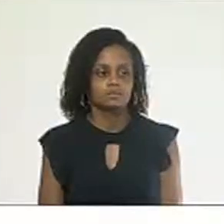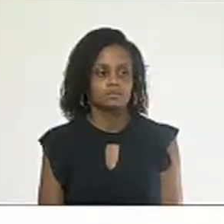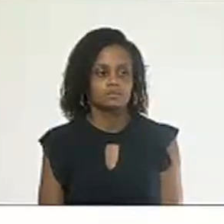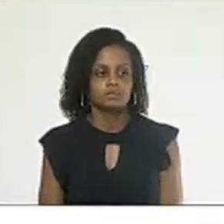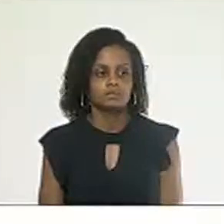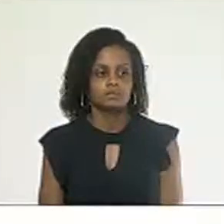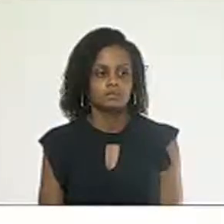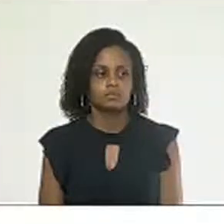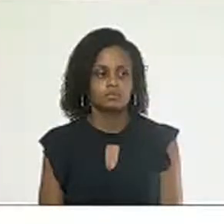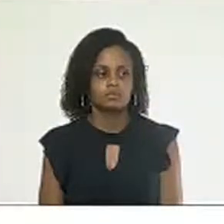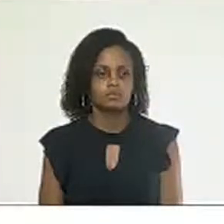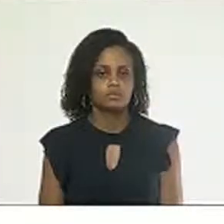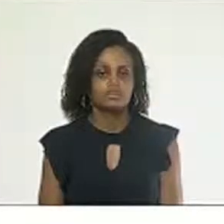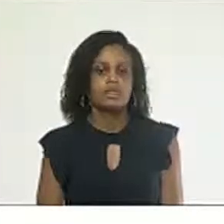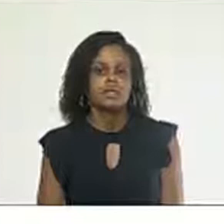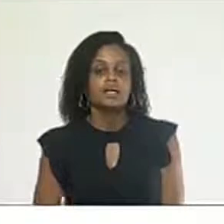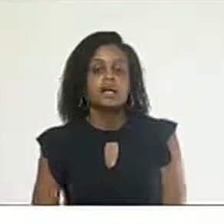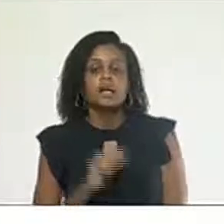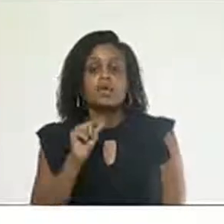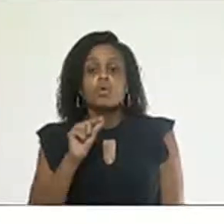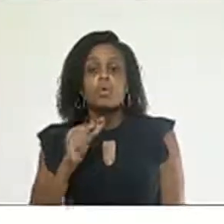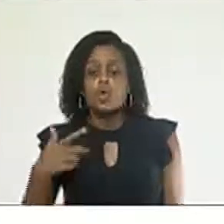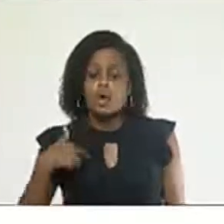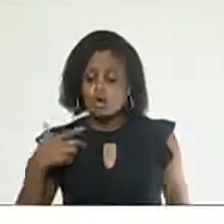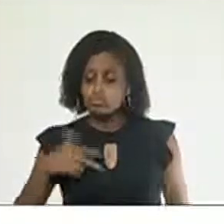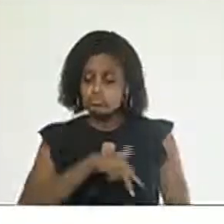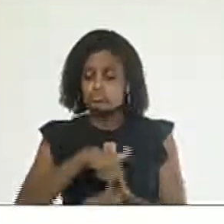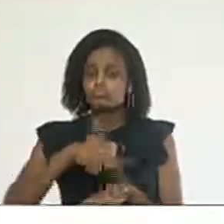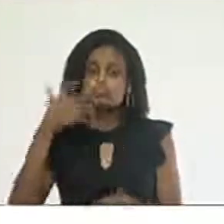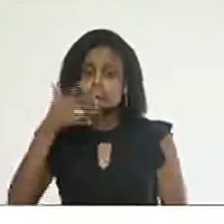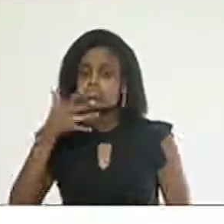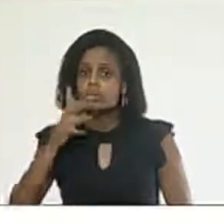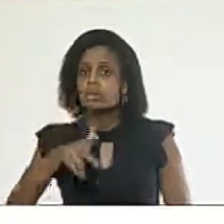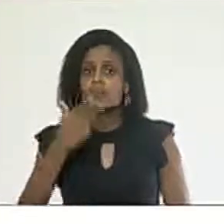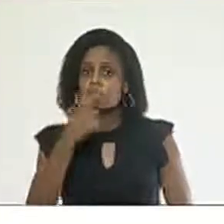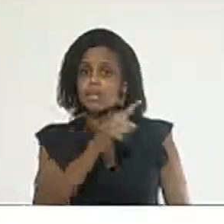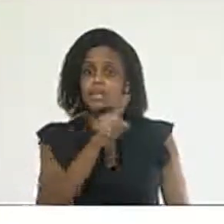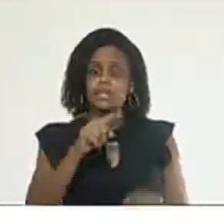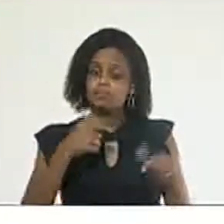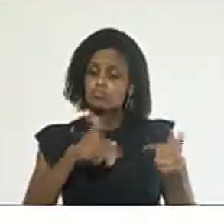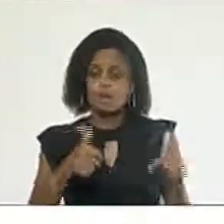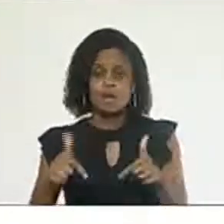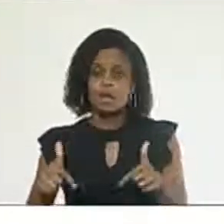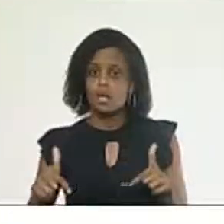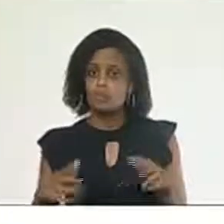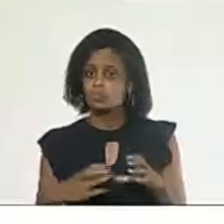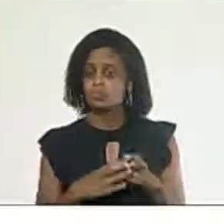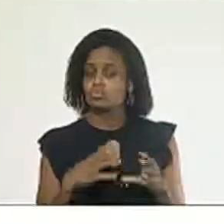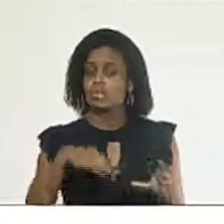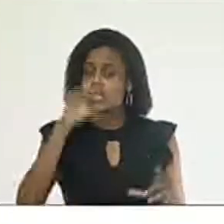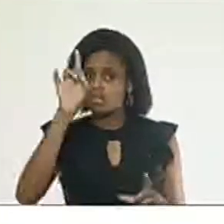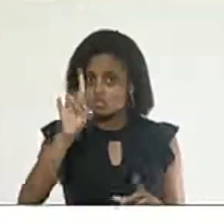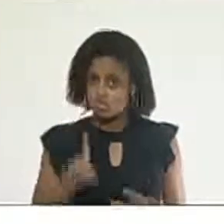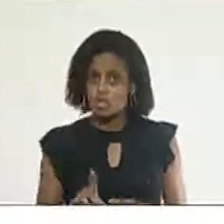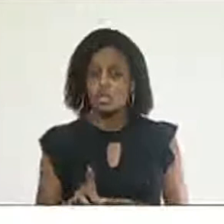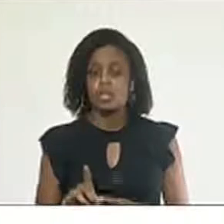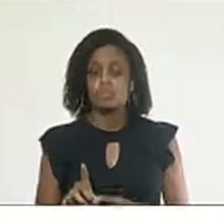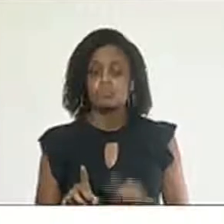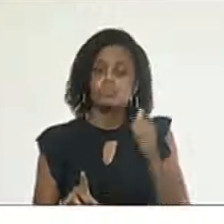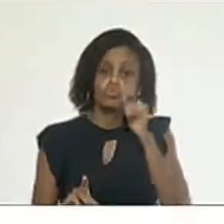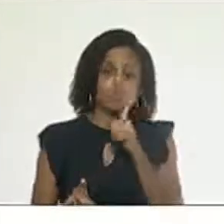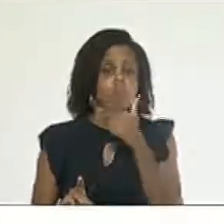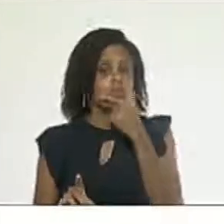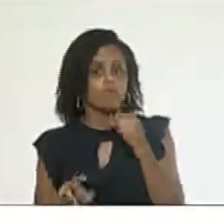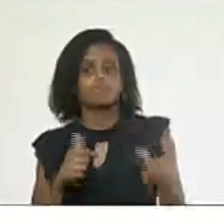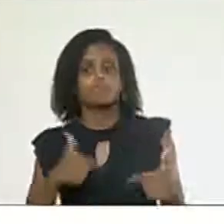me traz a essa tribuna hoje é para falar de trabalhador. É para falar de direitos das trabalhadoras e